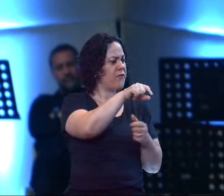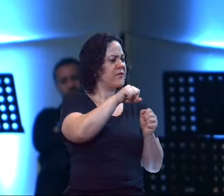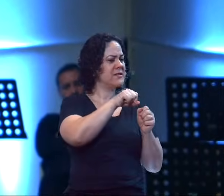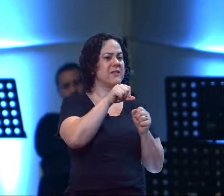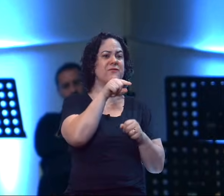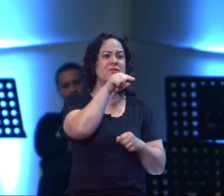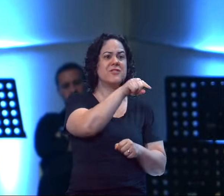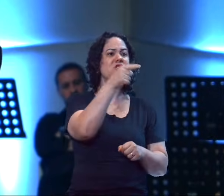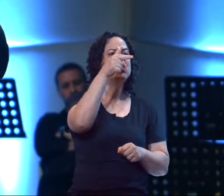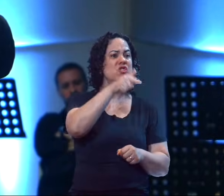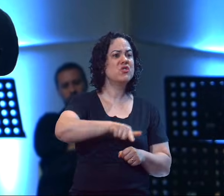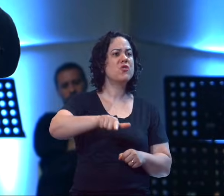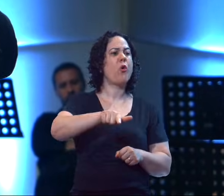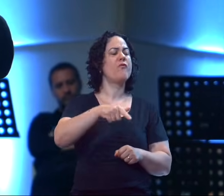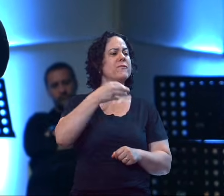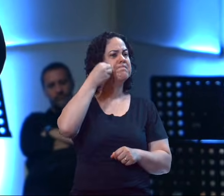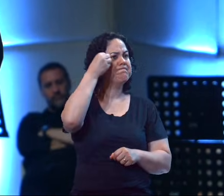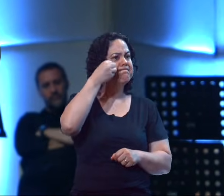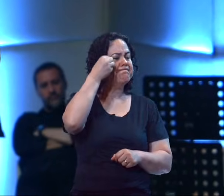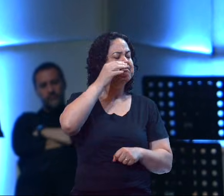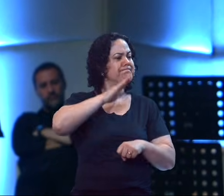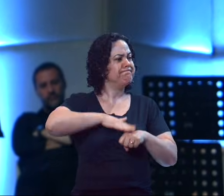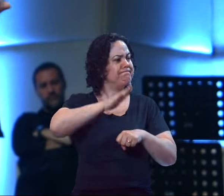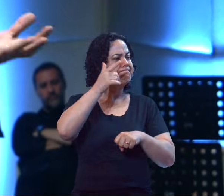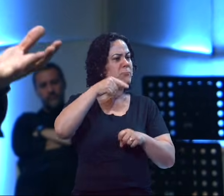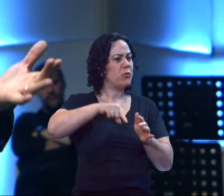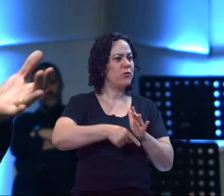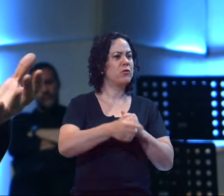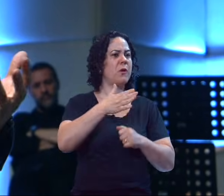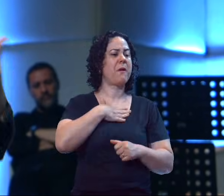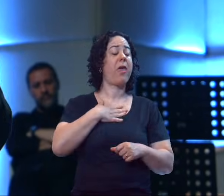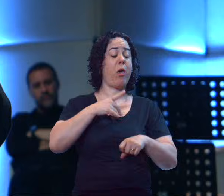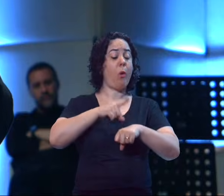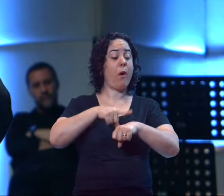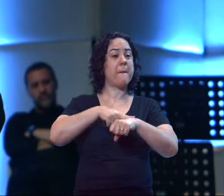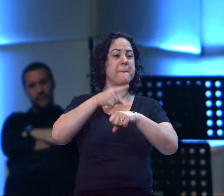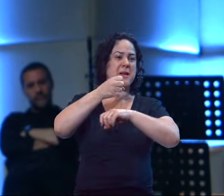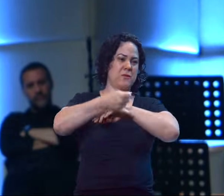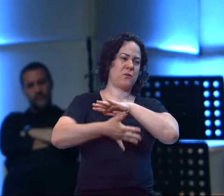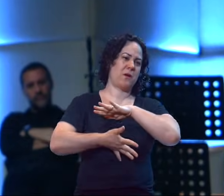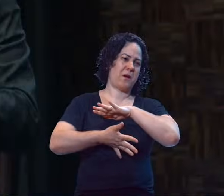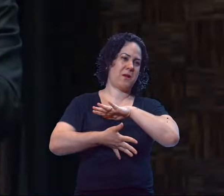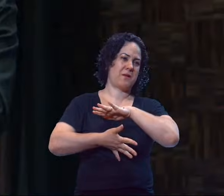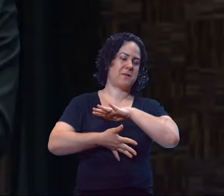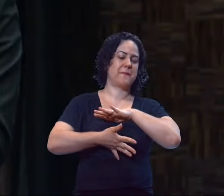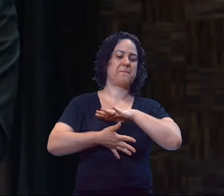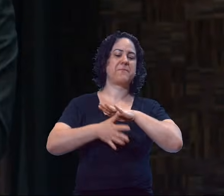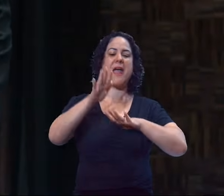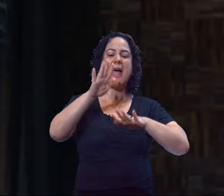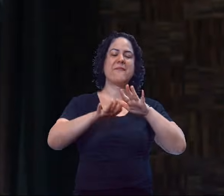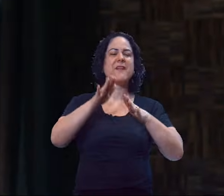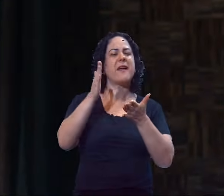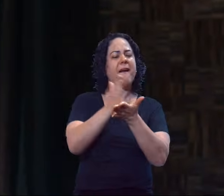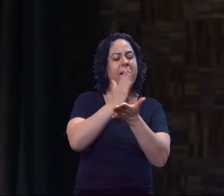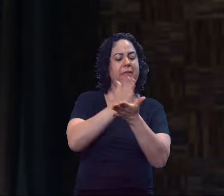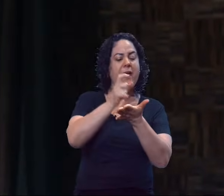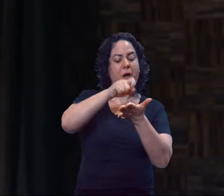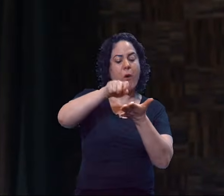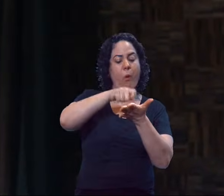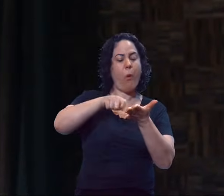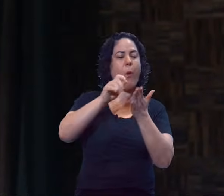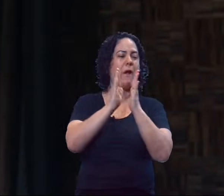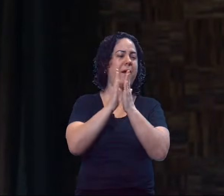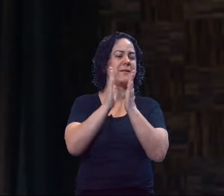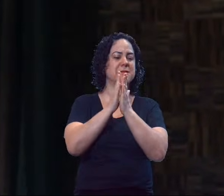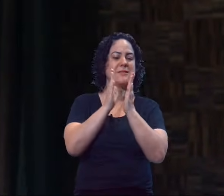esse lugar de novo. Eu orava de madrugada, era o meu horário. Eu às vezes pegava o meu caderno de oração, começava